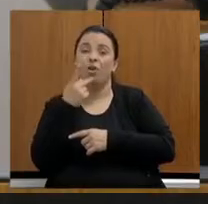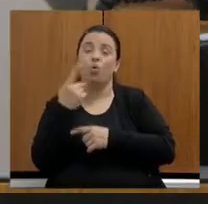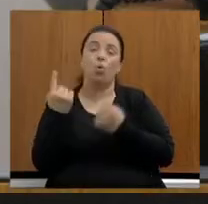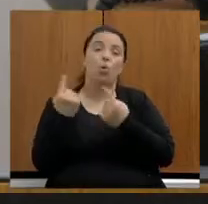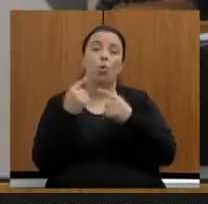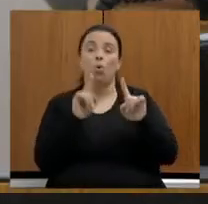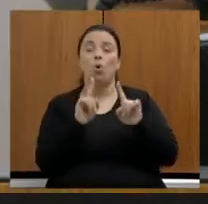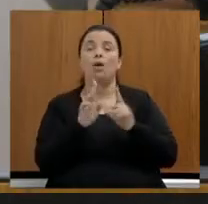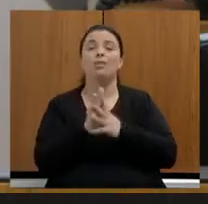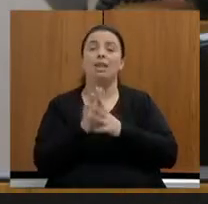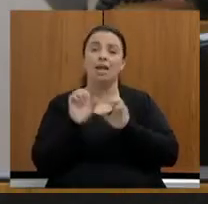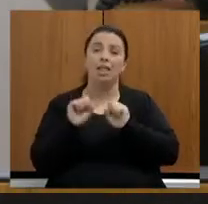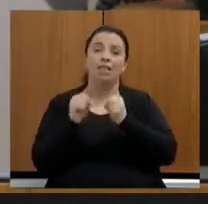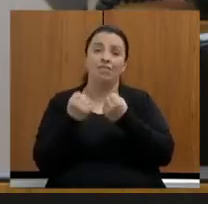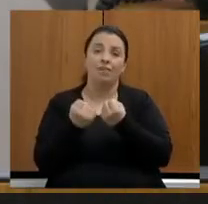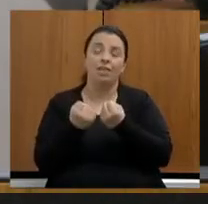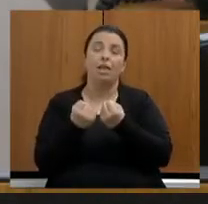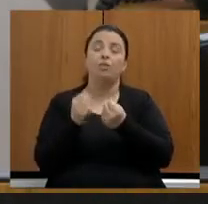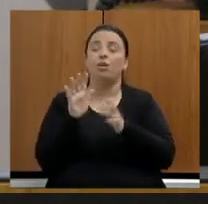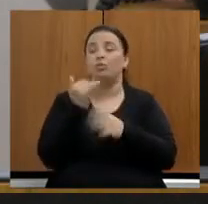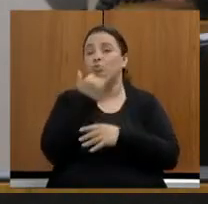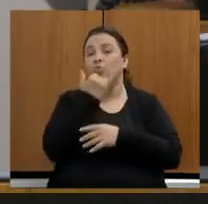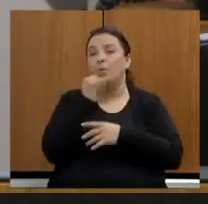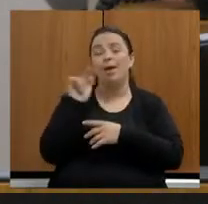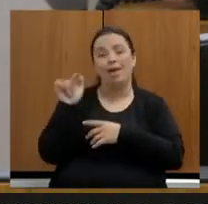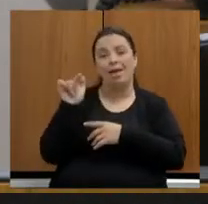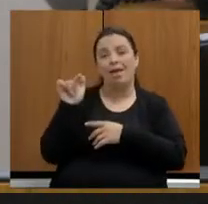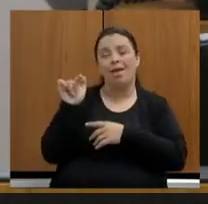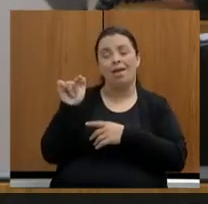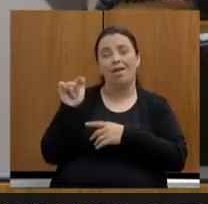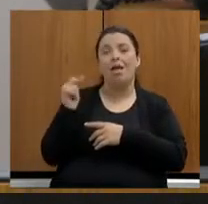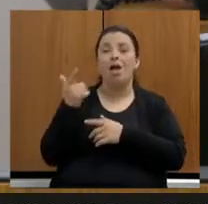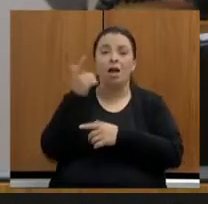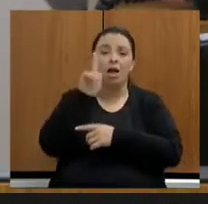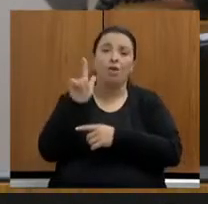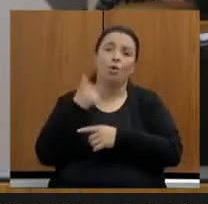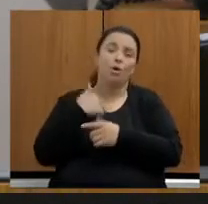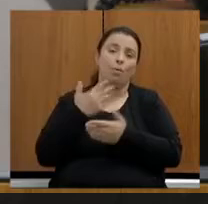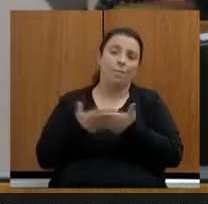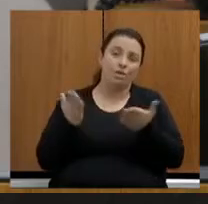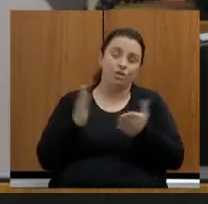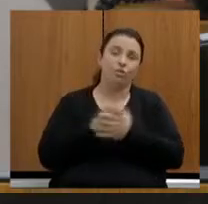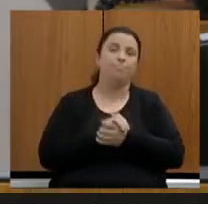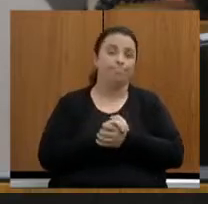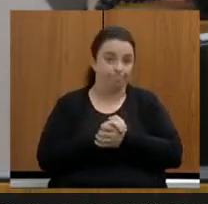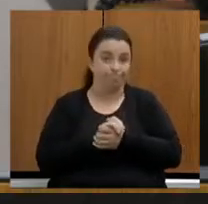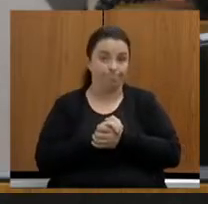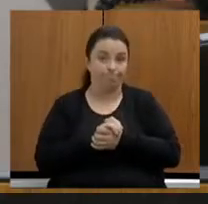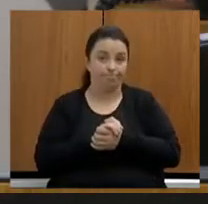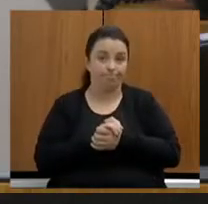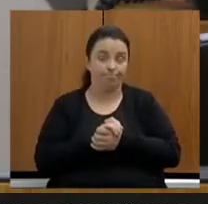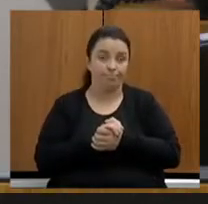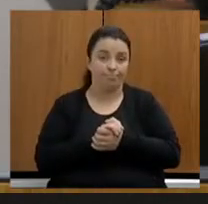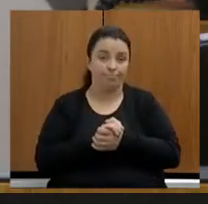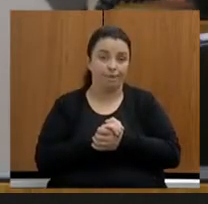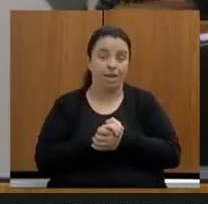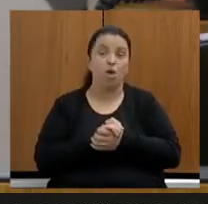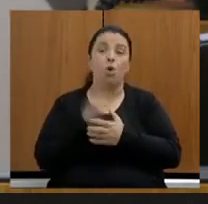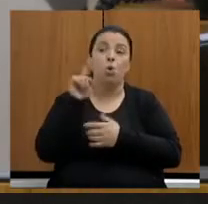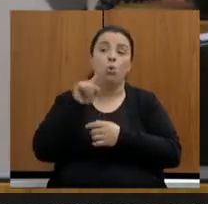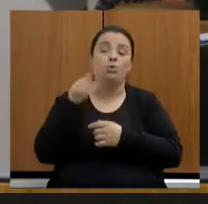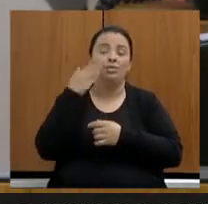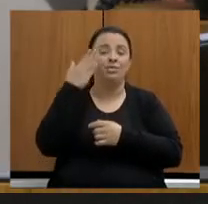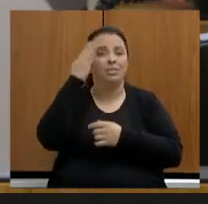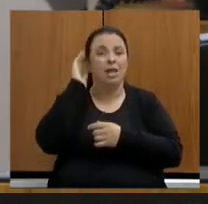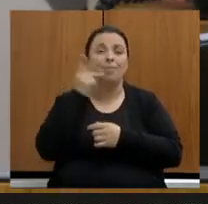a privatização da educação eu perdi ele ganhou é da fala dos governadores foi muito claro ajuda de e a